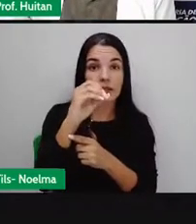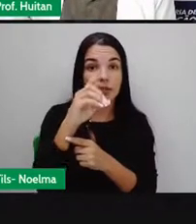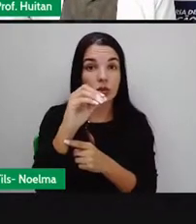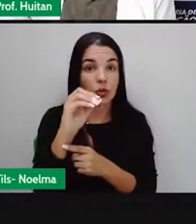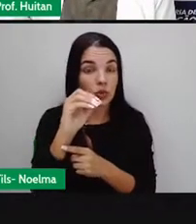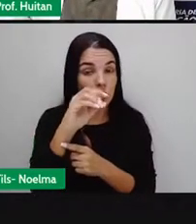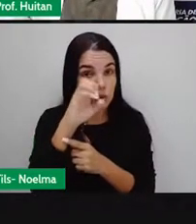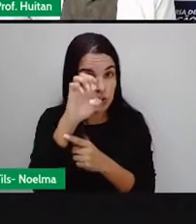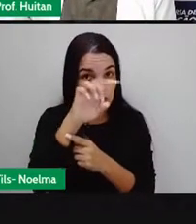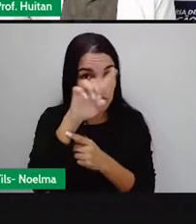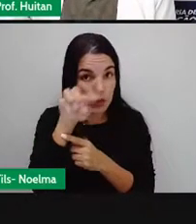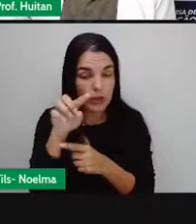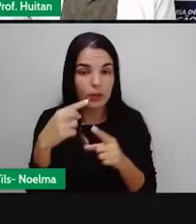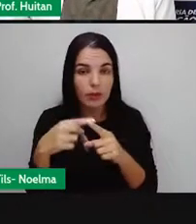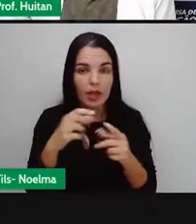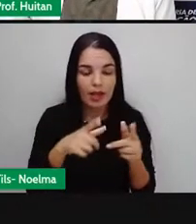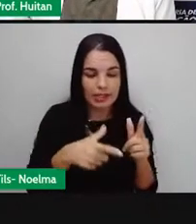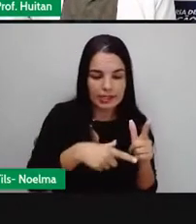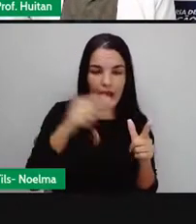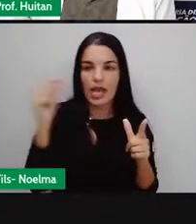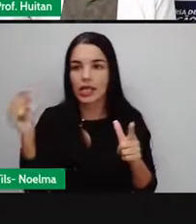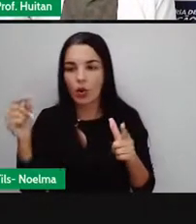verbos, saiu e chegou.